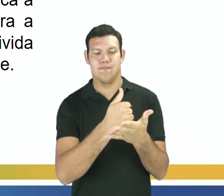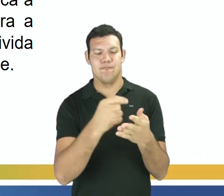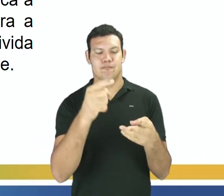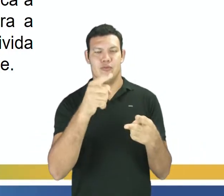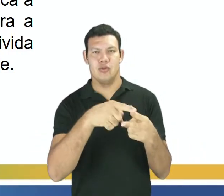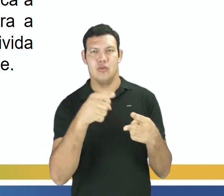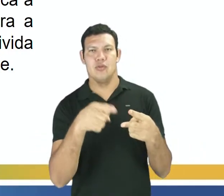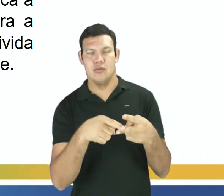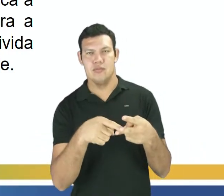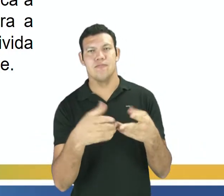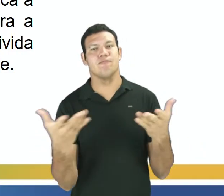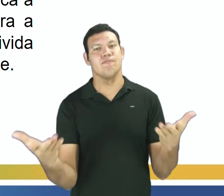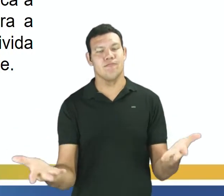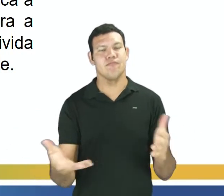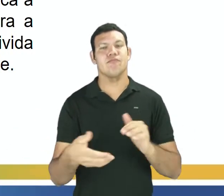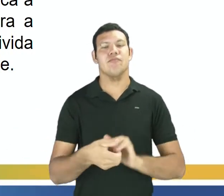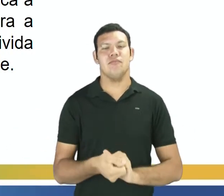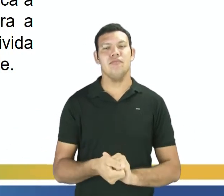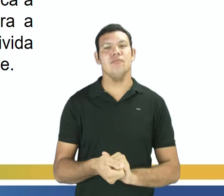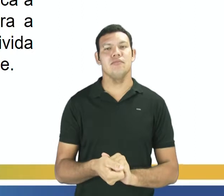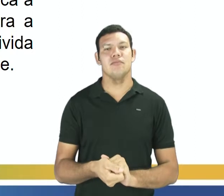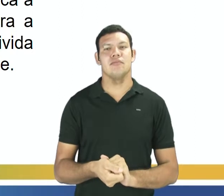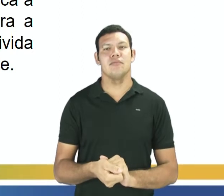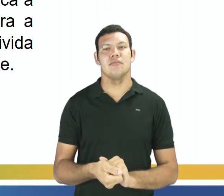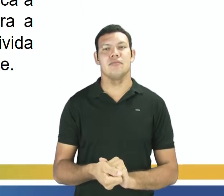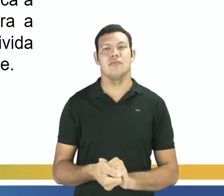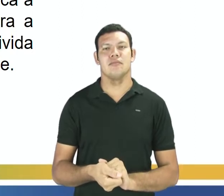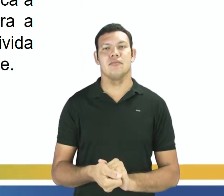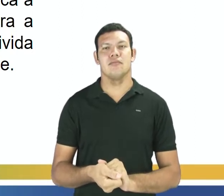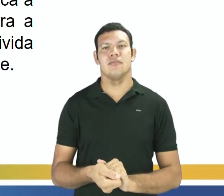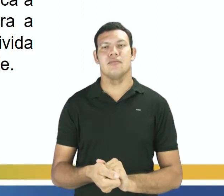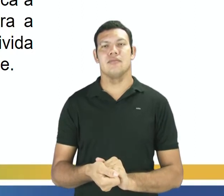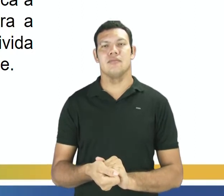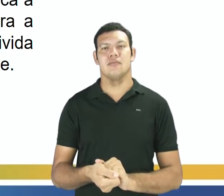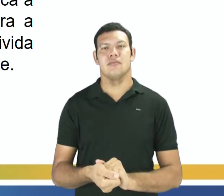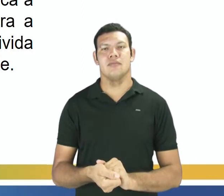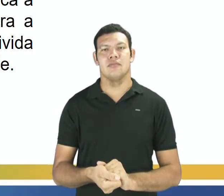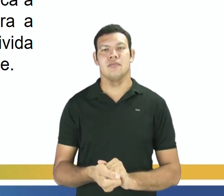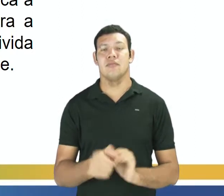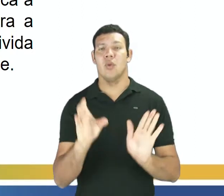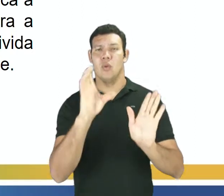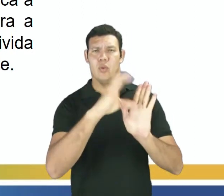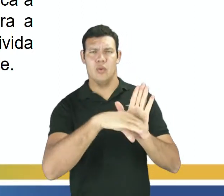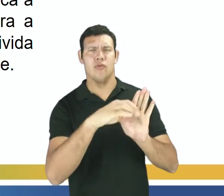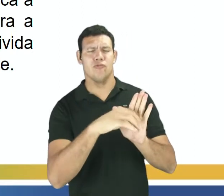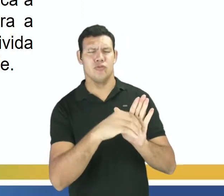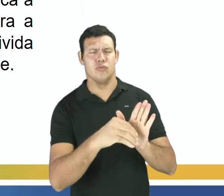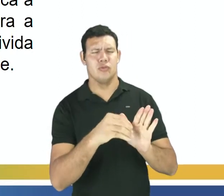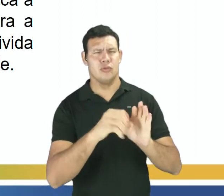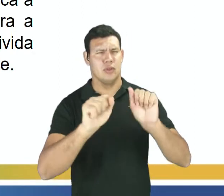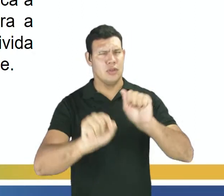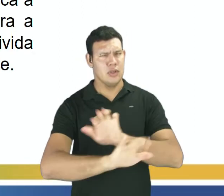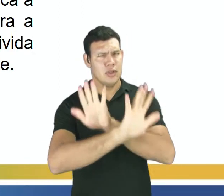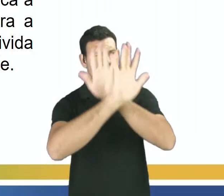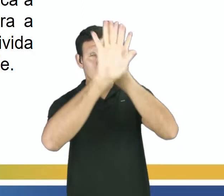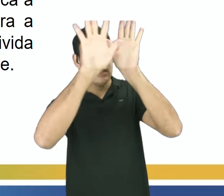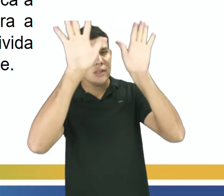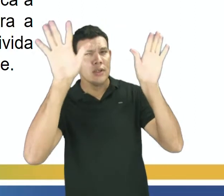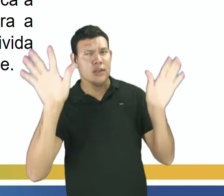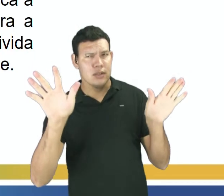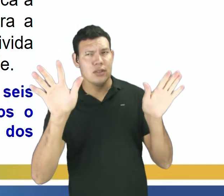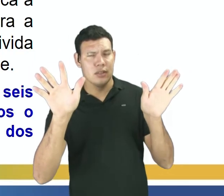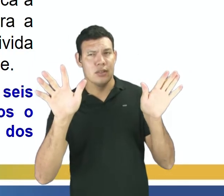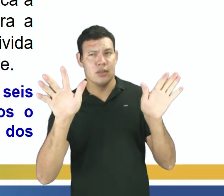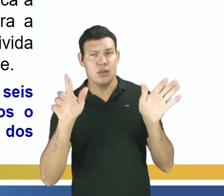outra também é dividida à metade. E para que essa definição fique bem mais clara para você, eu te trago